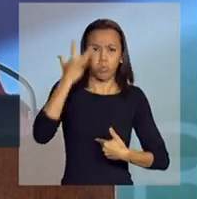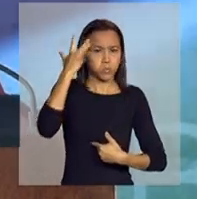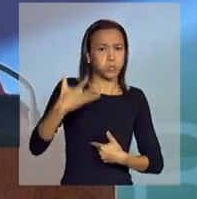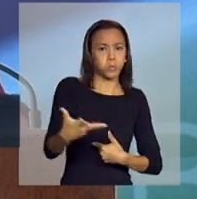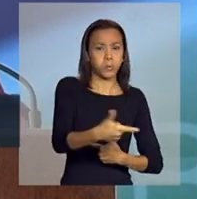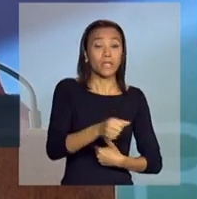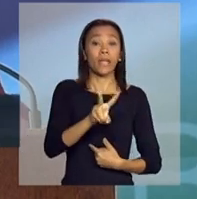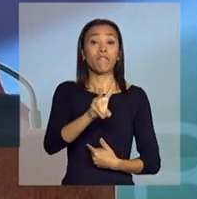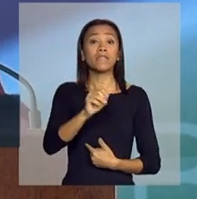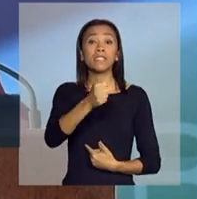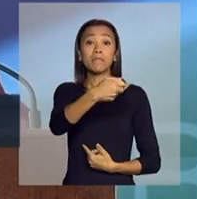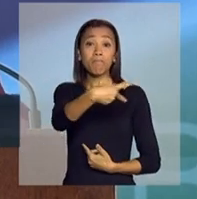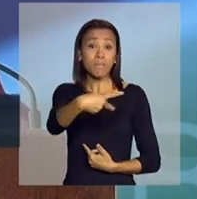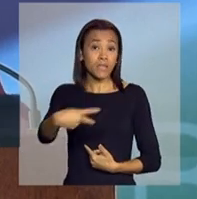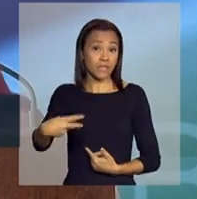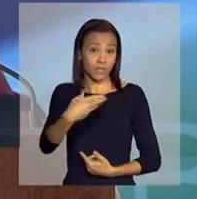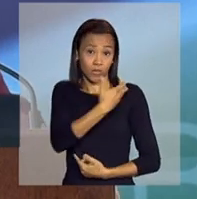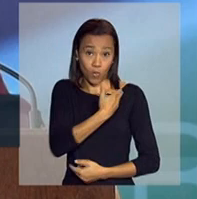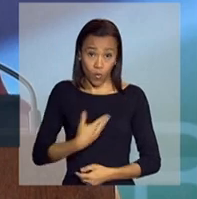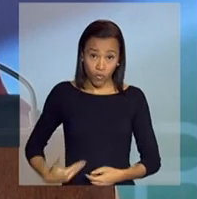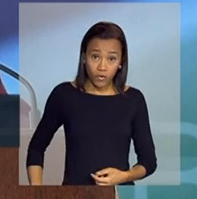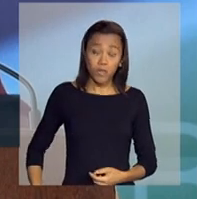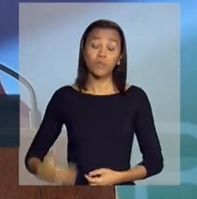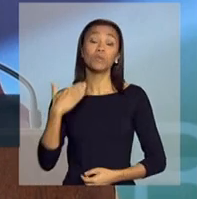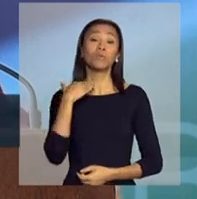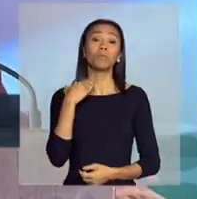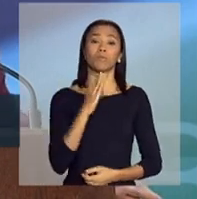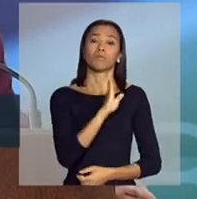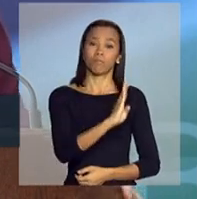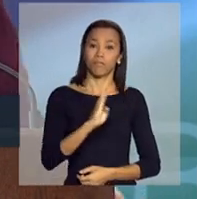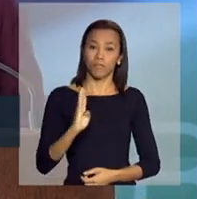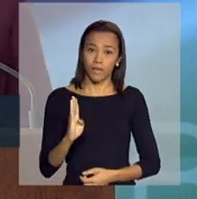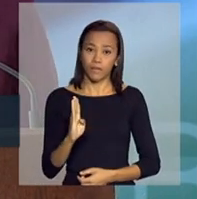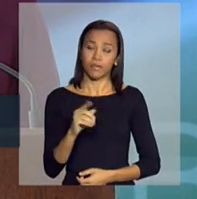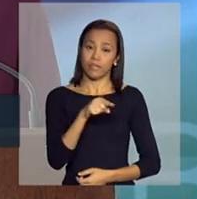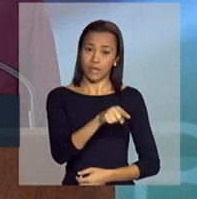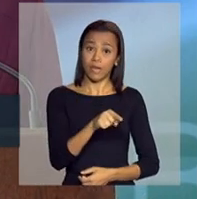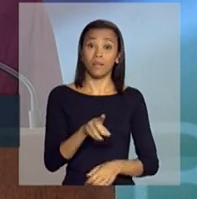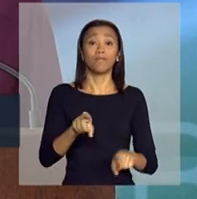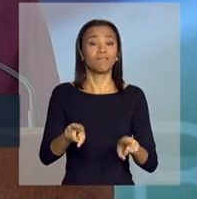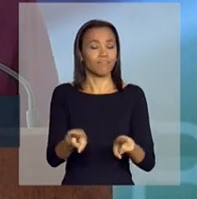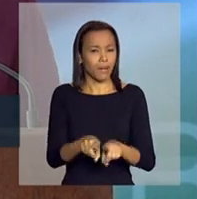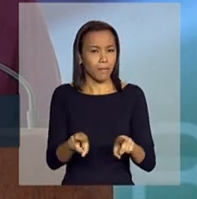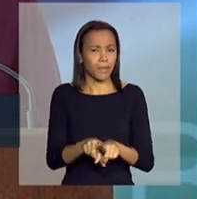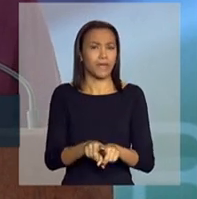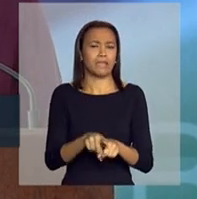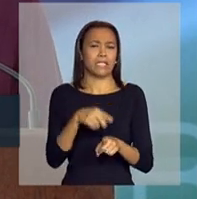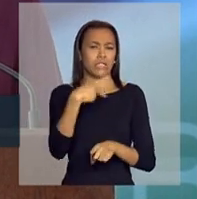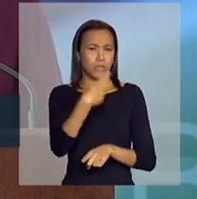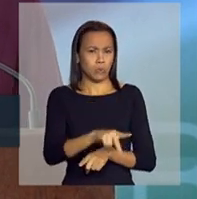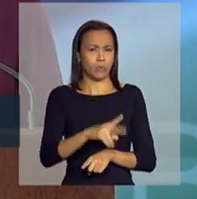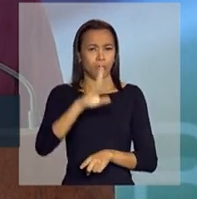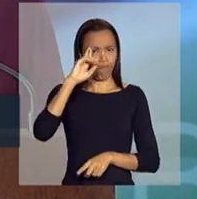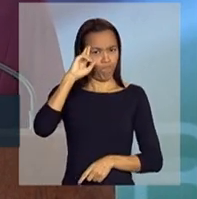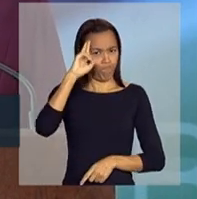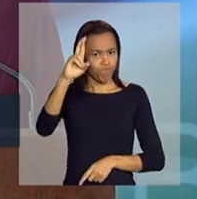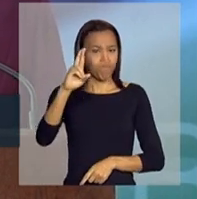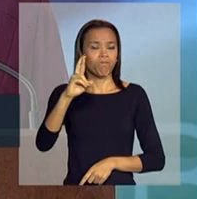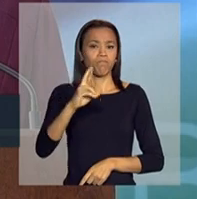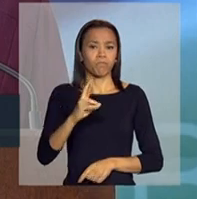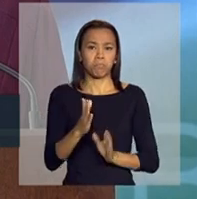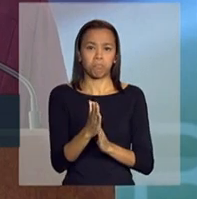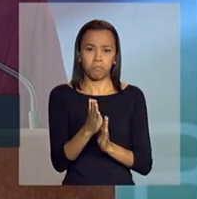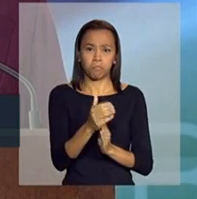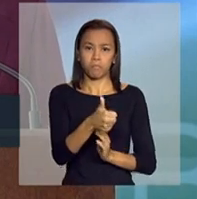frente da vice-presidência de governo do Banco do Brasil, que tem, aliás, o reconhecimento da sua direção.